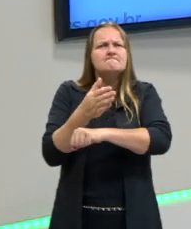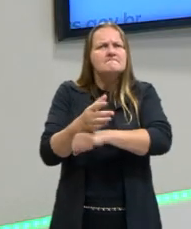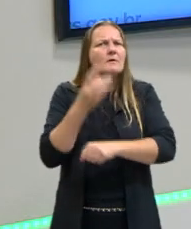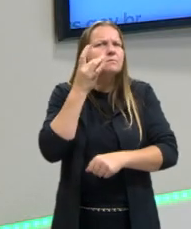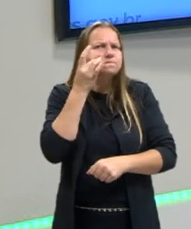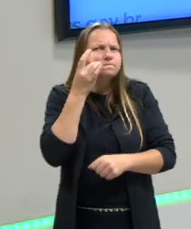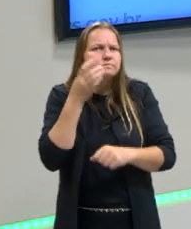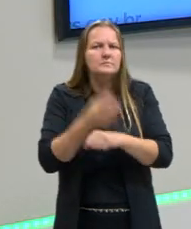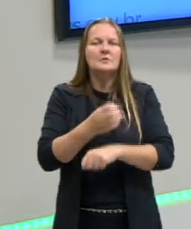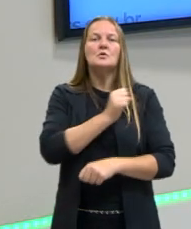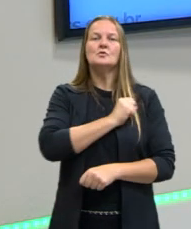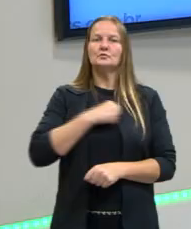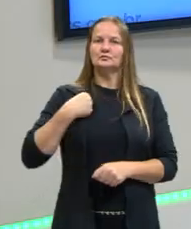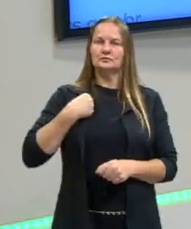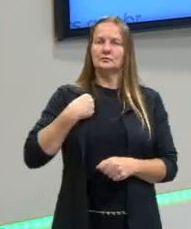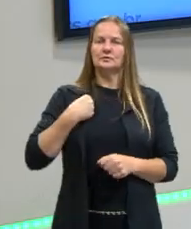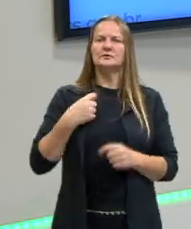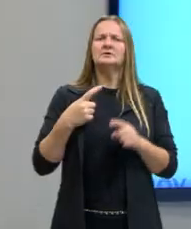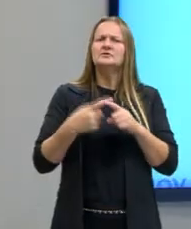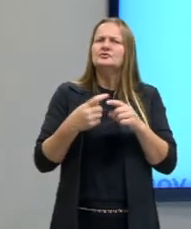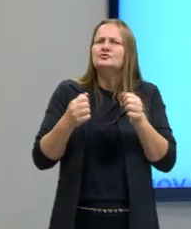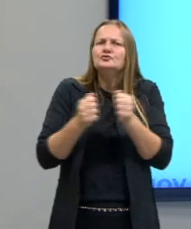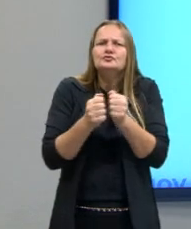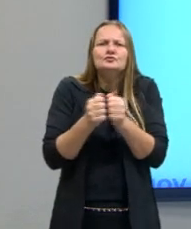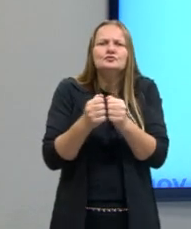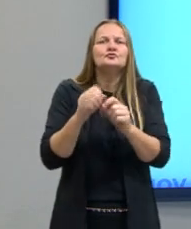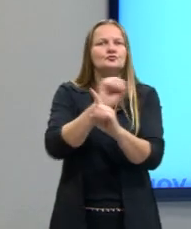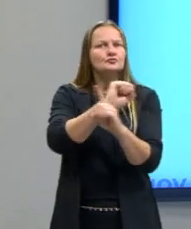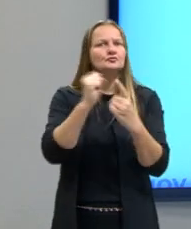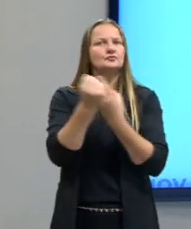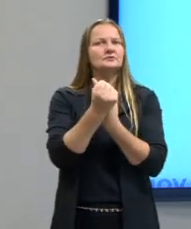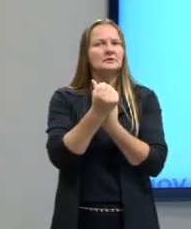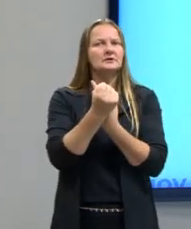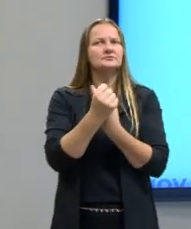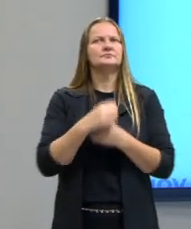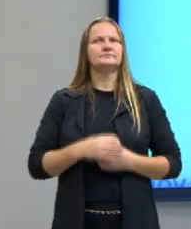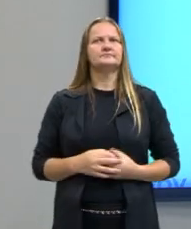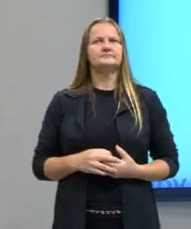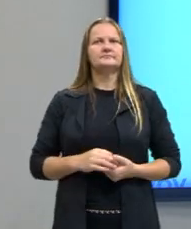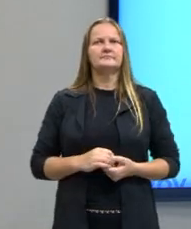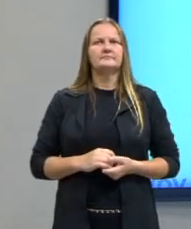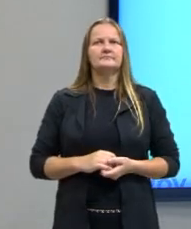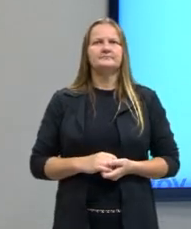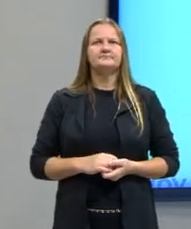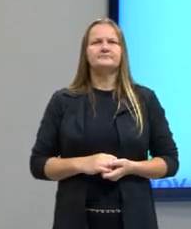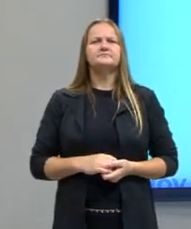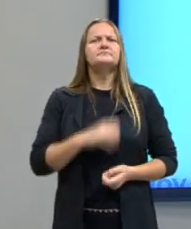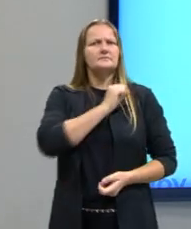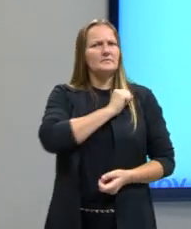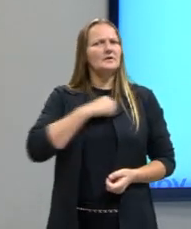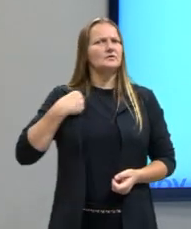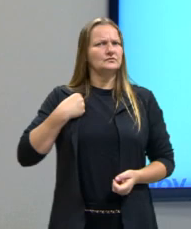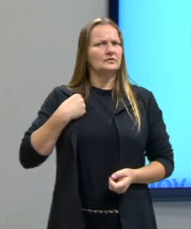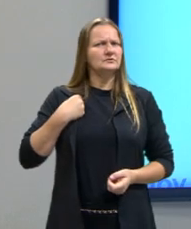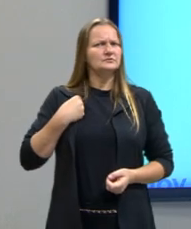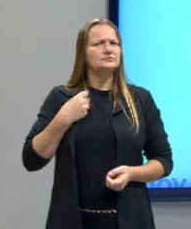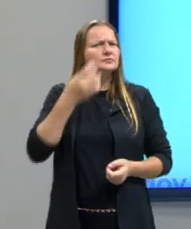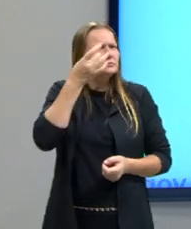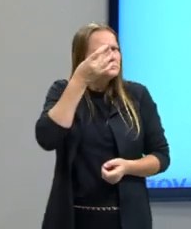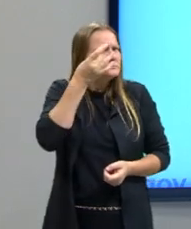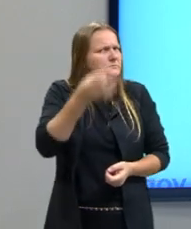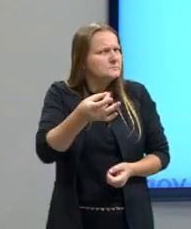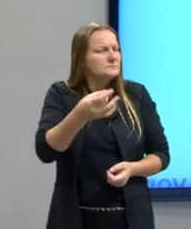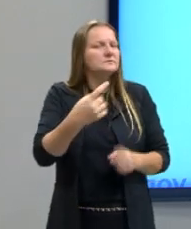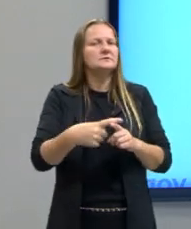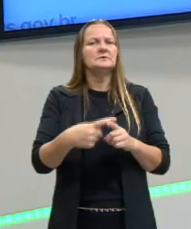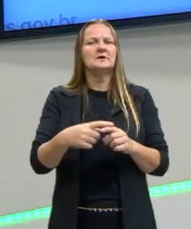e Os questionamentos que Sócrates vai trazer para a sociedade ateniense e o Sócrates comece uma atenção porque ele